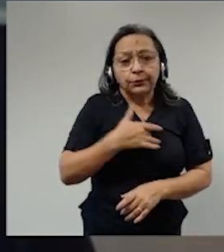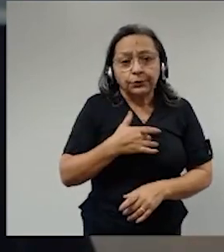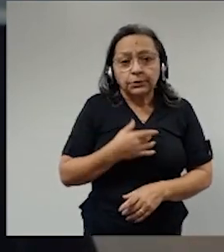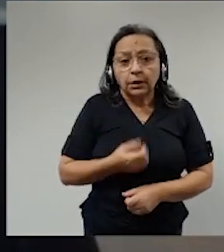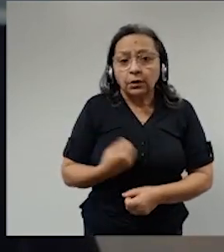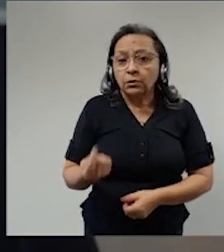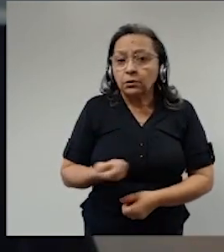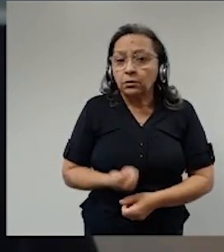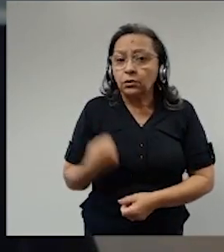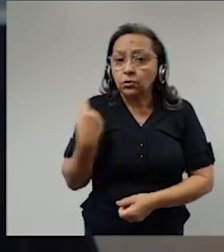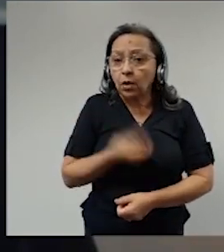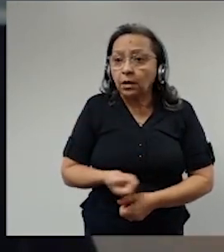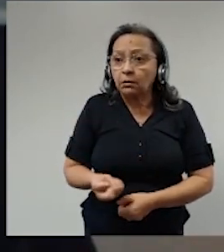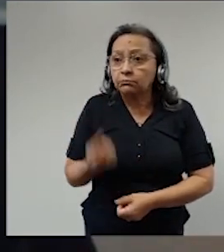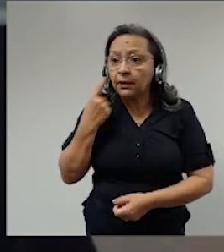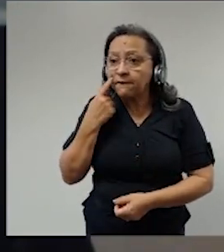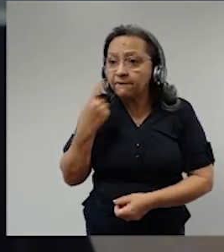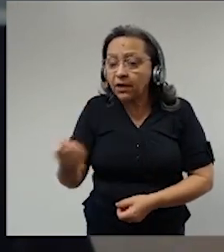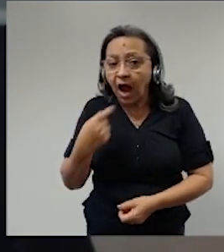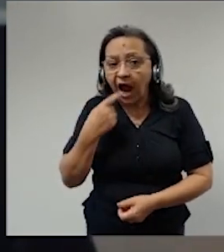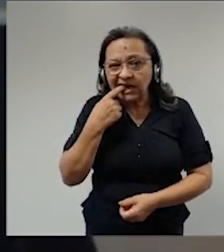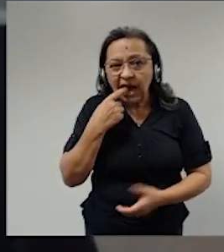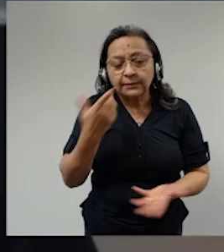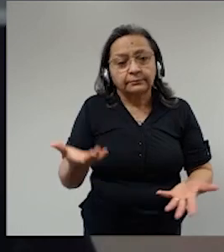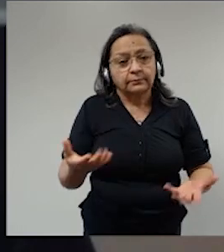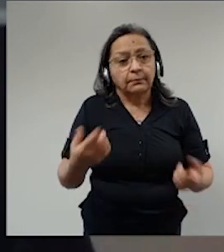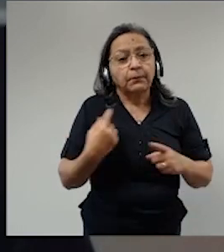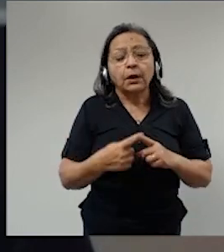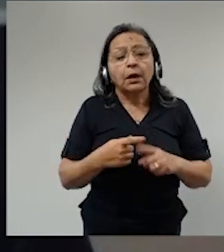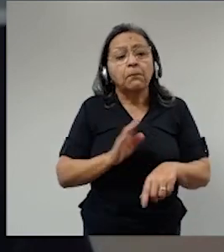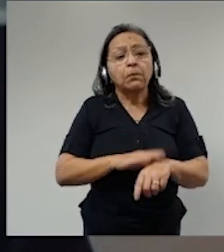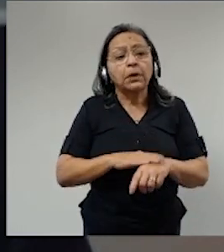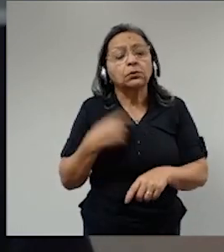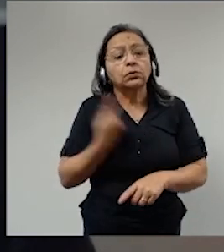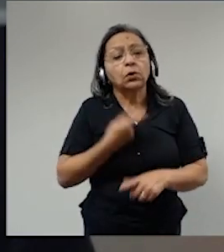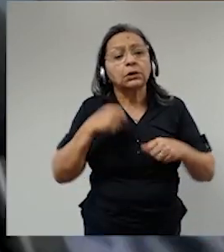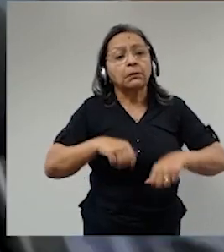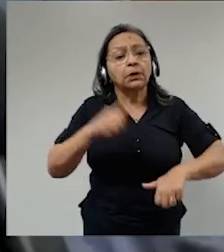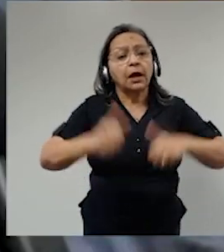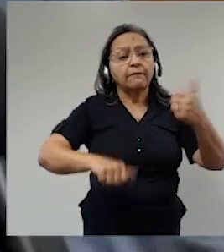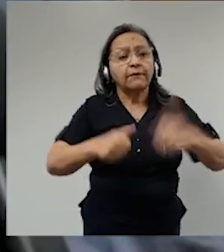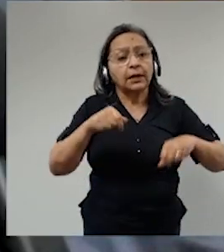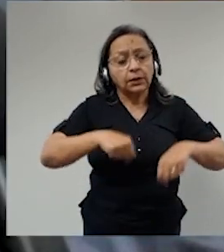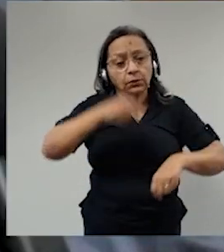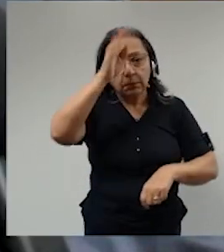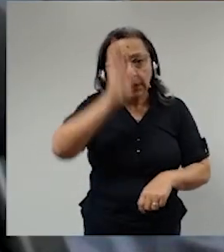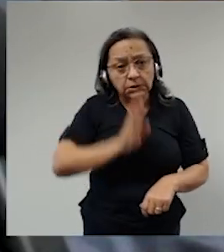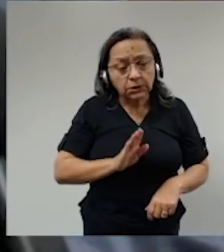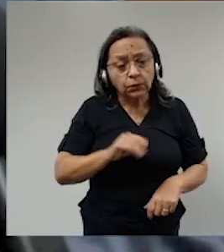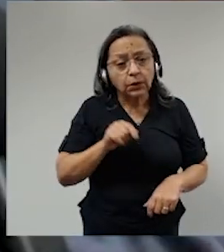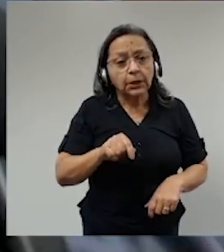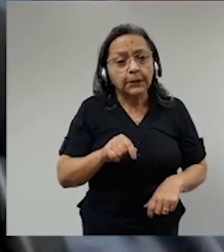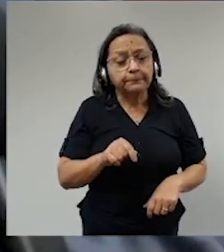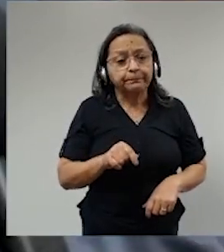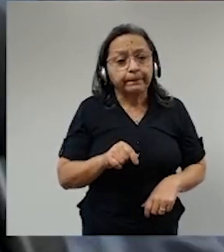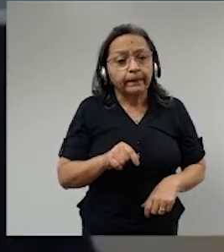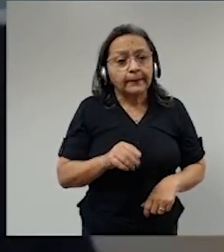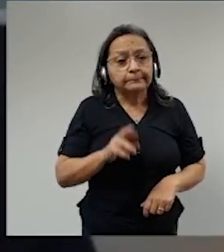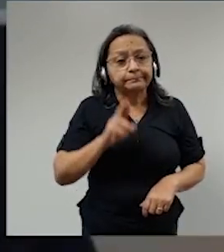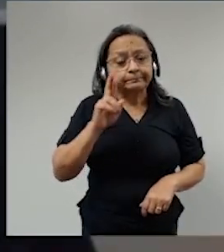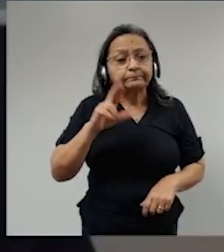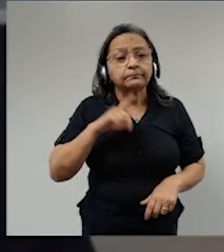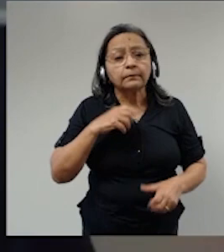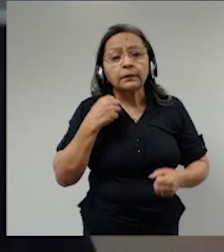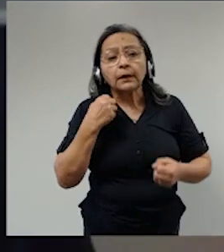inveja. Então, em que momento a gente pode avaliar que as patentes têm alguma influência